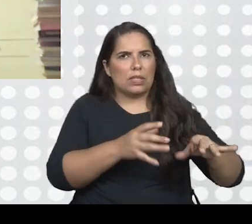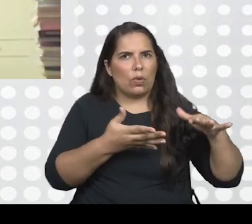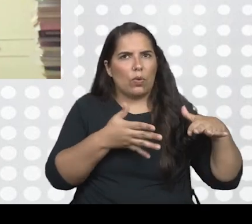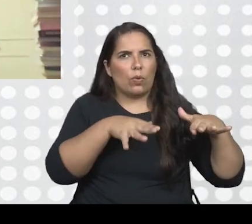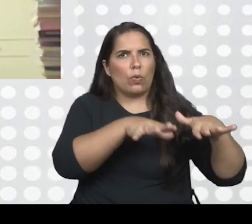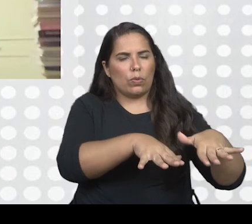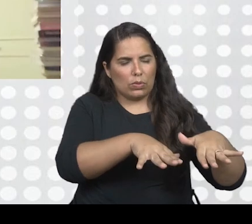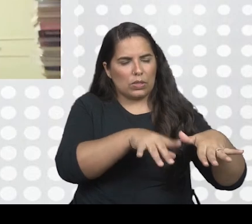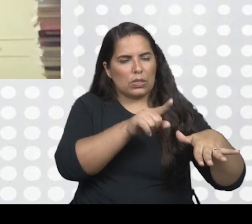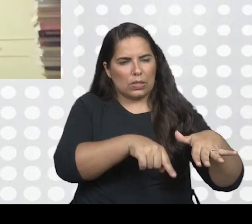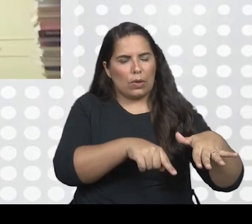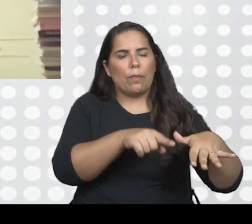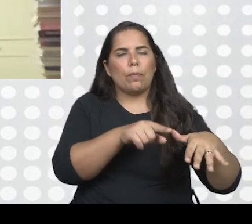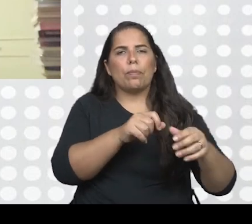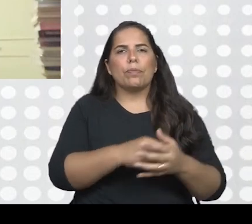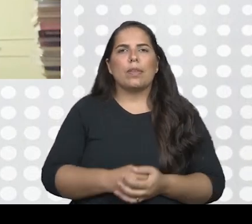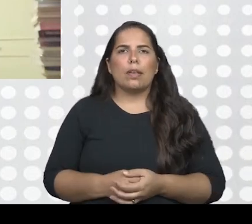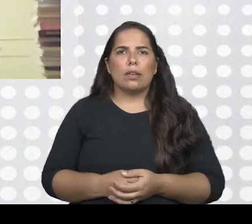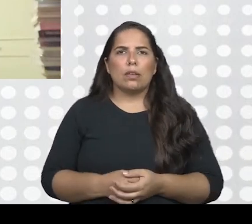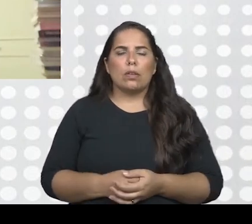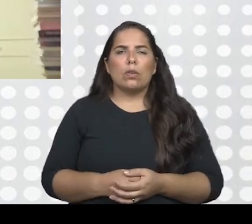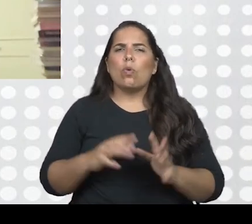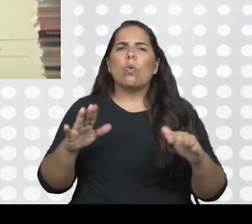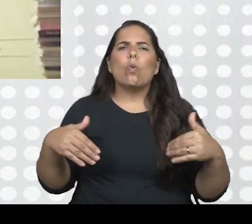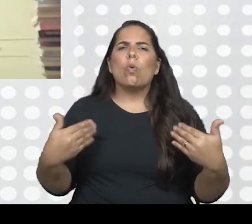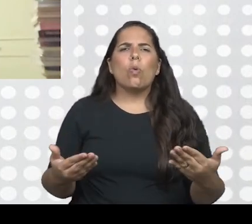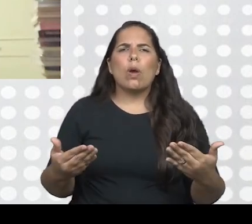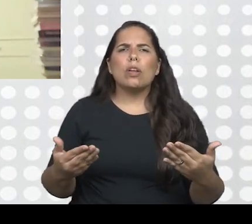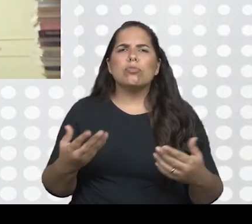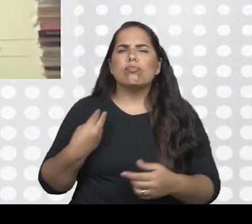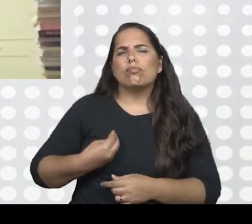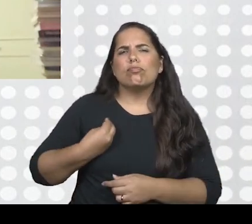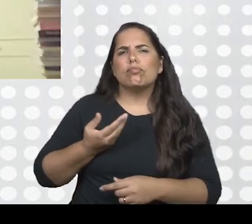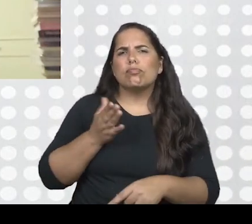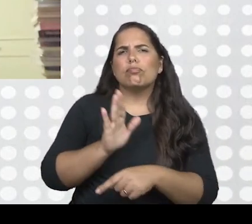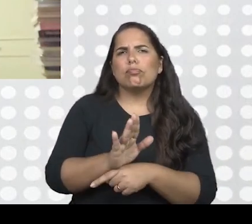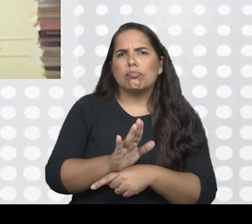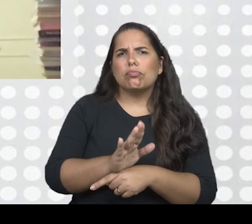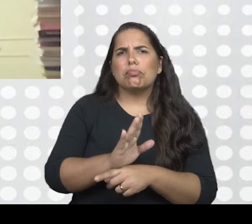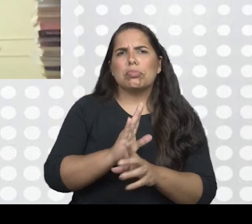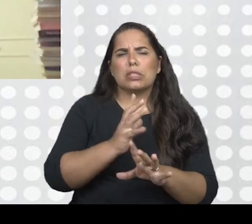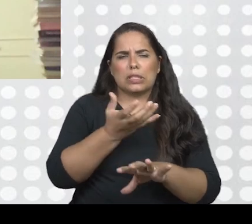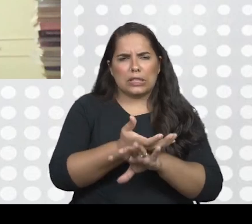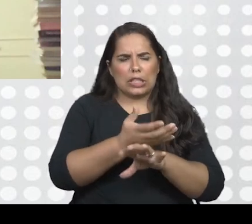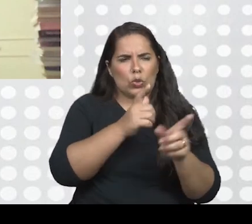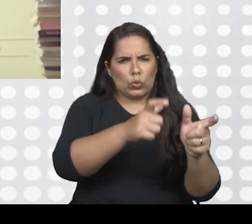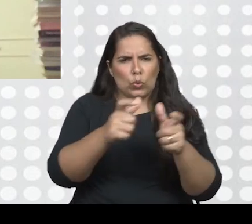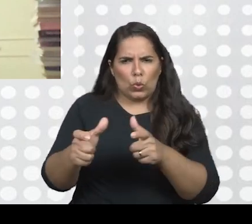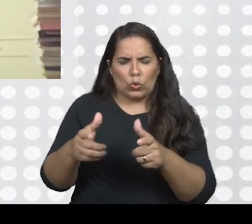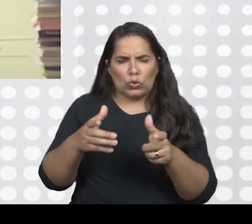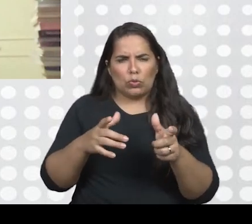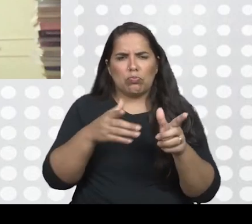Inclusão Educacional, o OBE da UFRJ, quais são as contribuições que a intersetorialidade